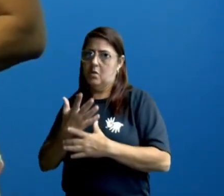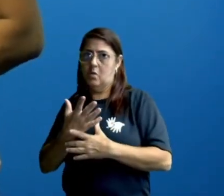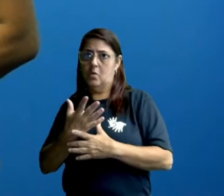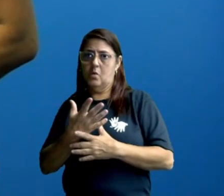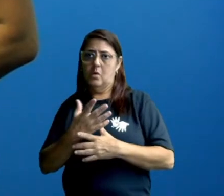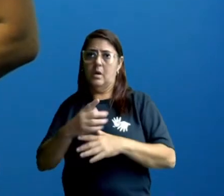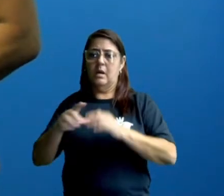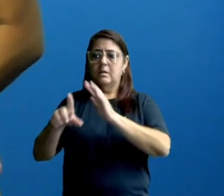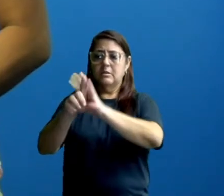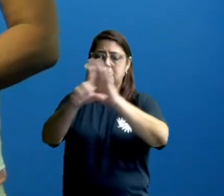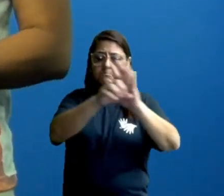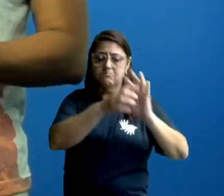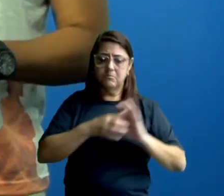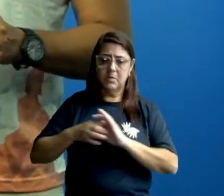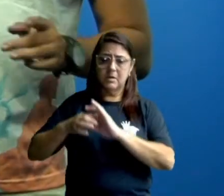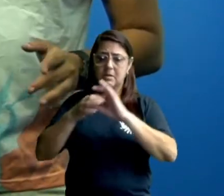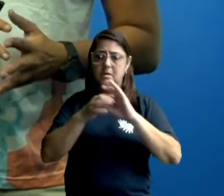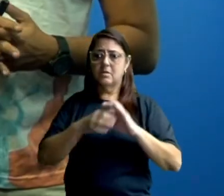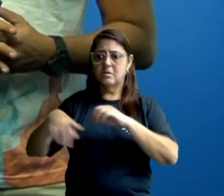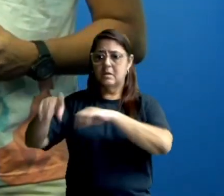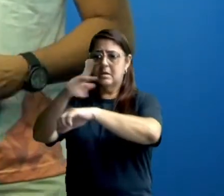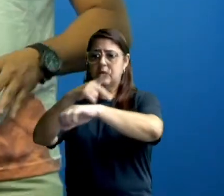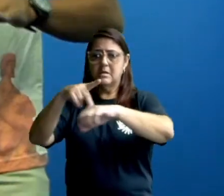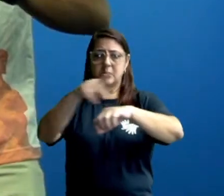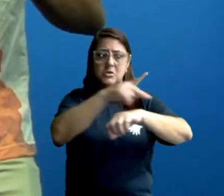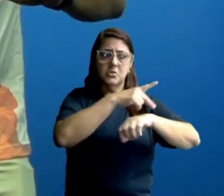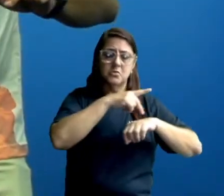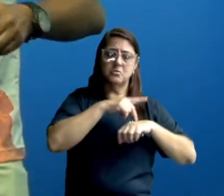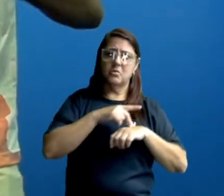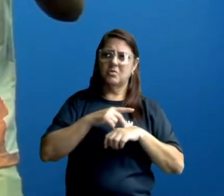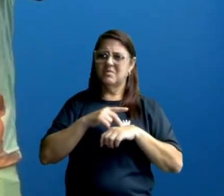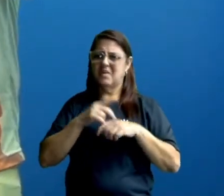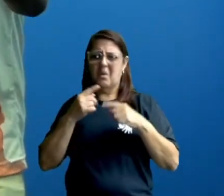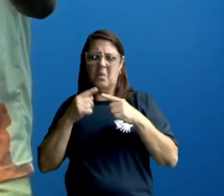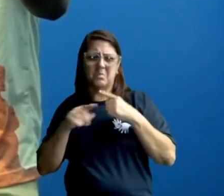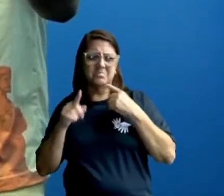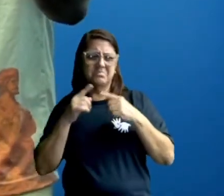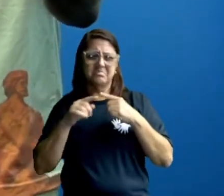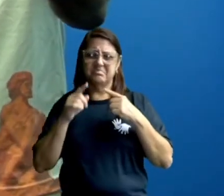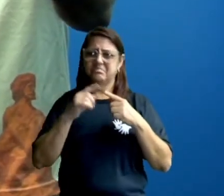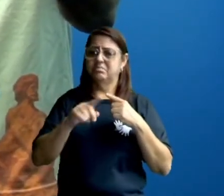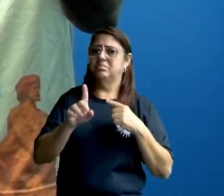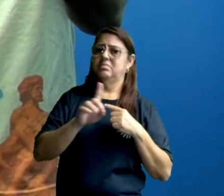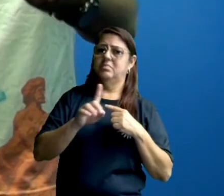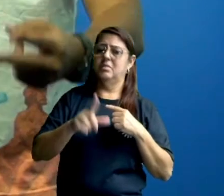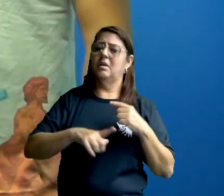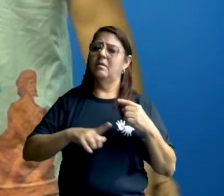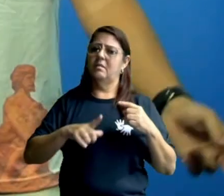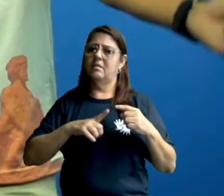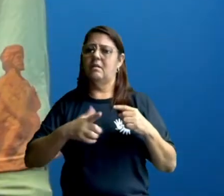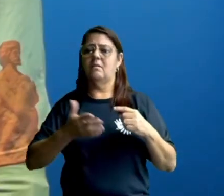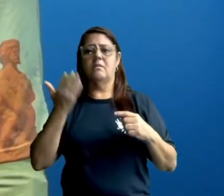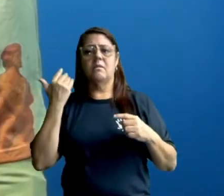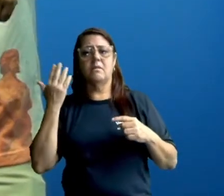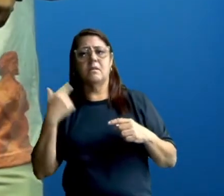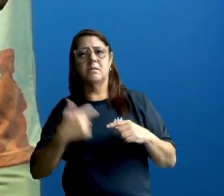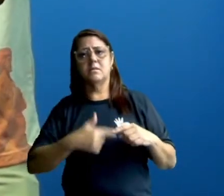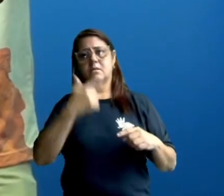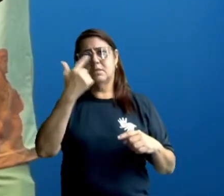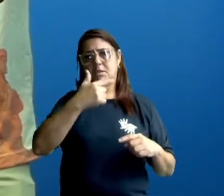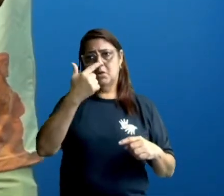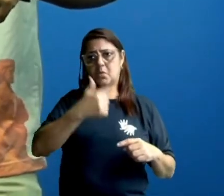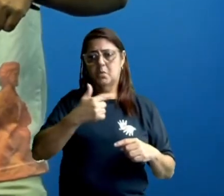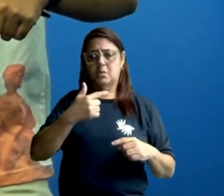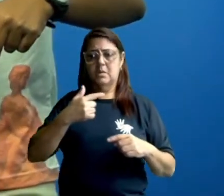Ligas das Nações. Só que as Ligas das Nações não deu muito certo porque houve a Segunda Guerra Mundial. Então, após a